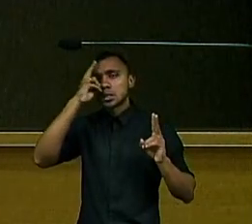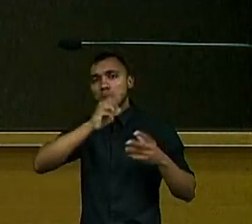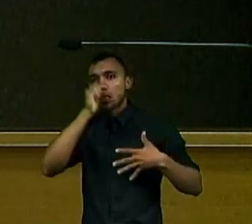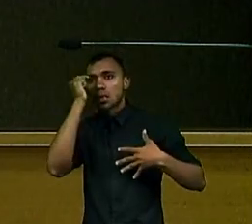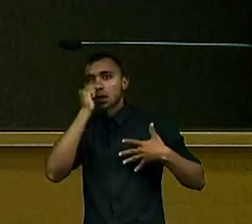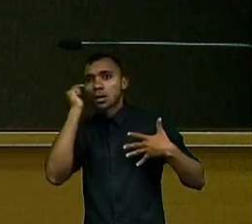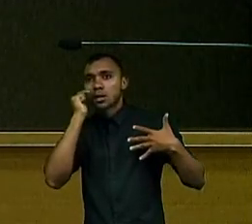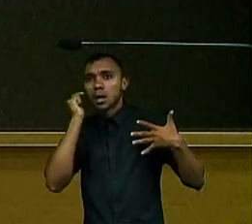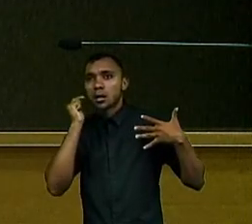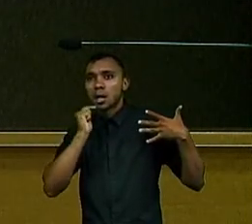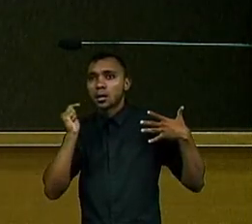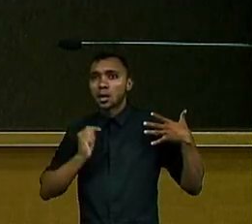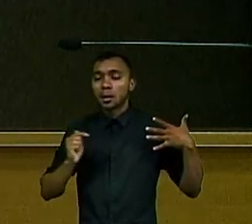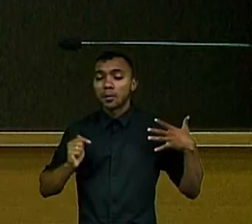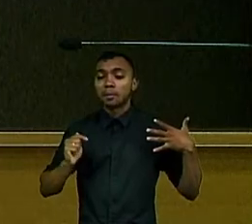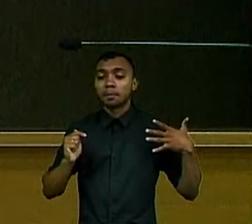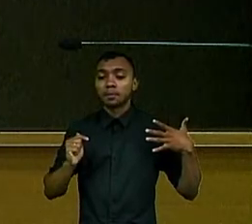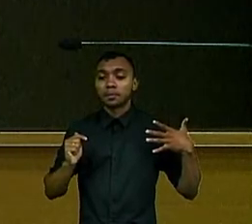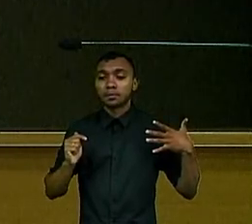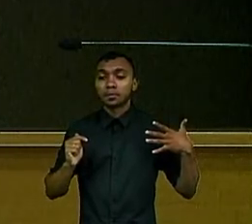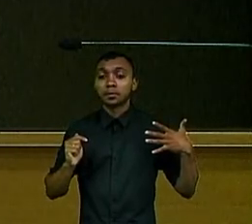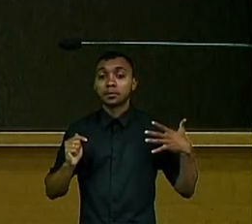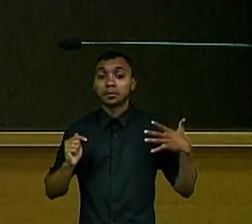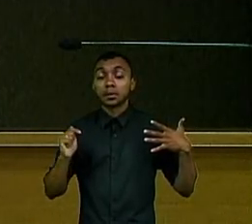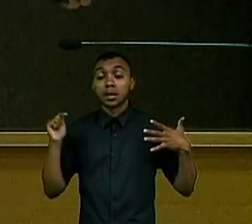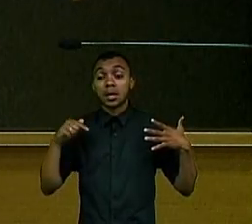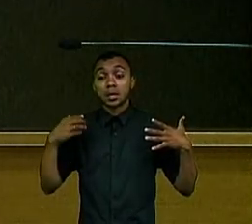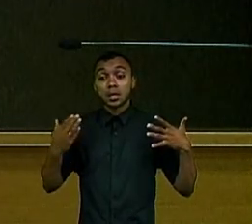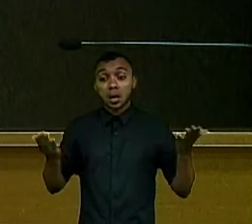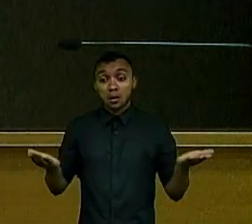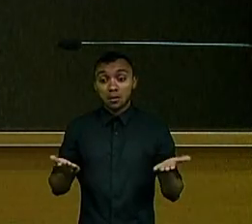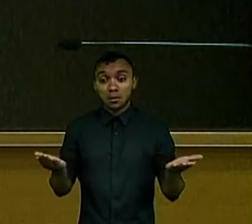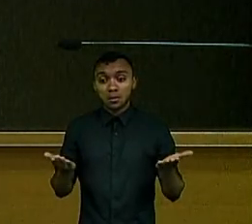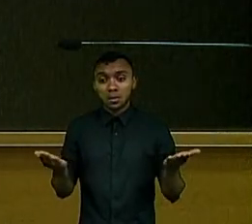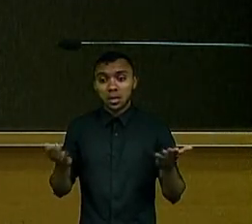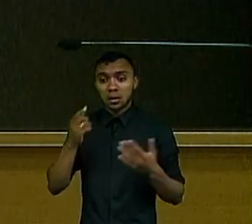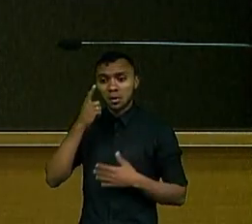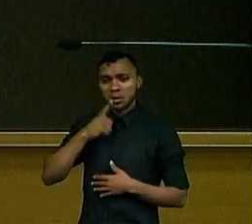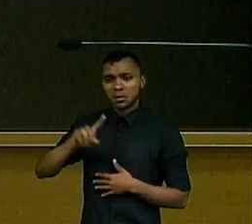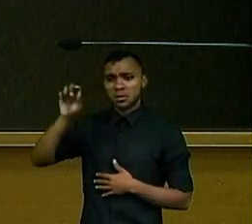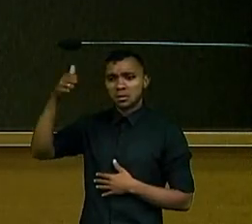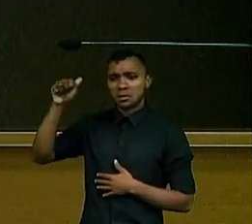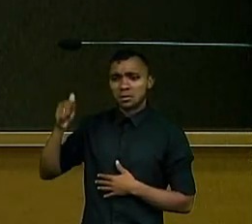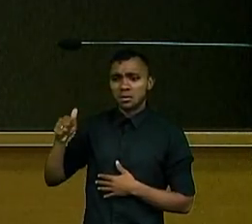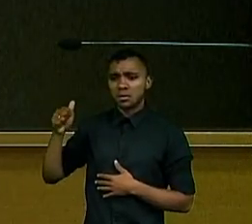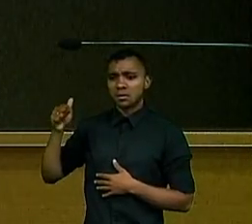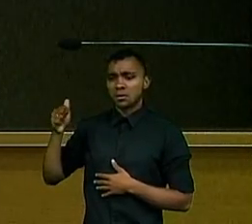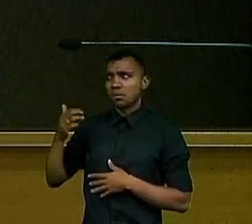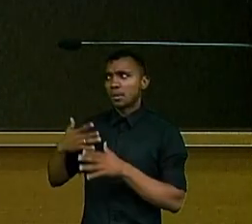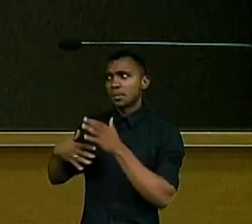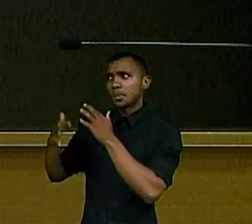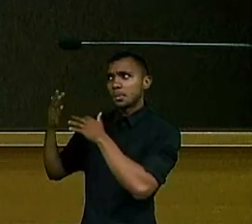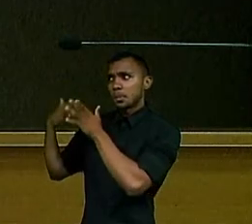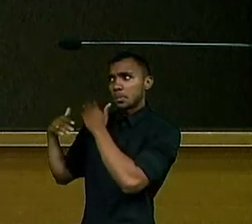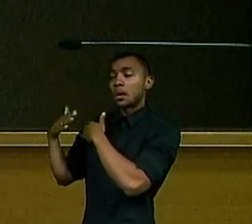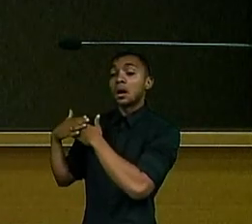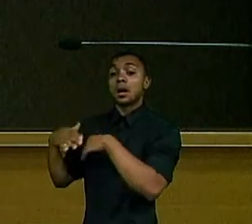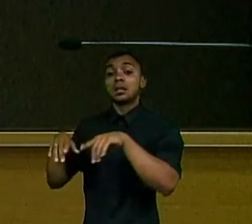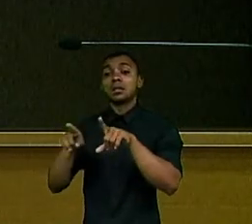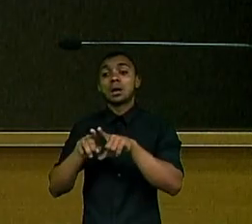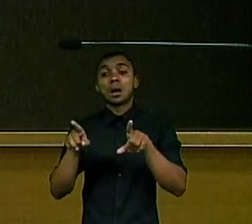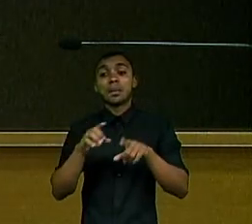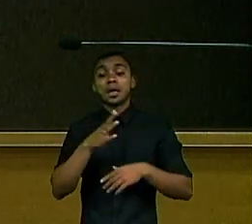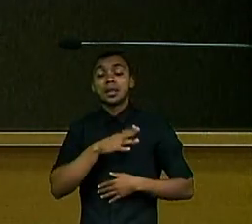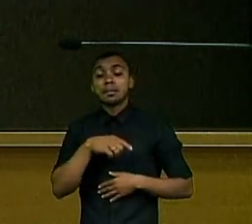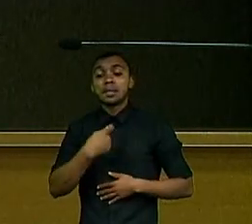Aliás a gente deve partir do presente para analisar esse passado tá e a gente deve fazer uma análise crítica